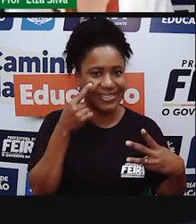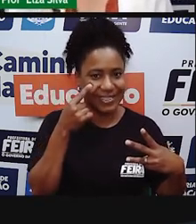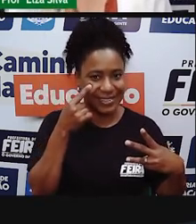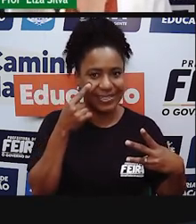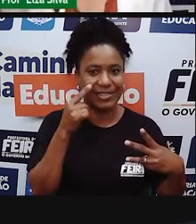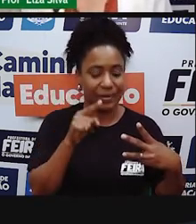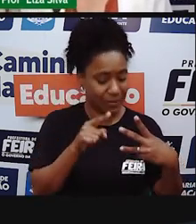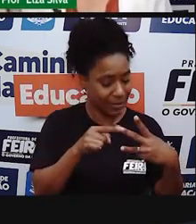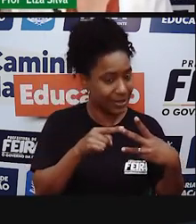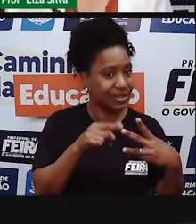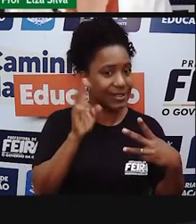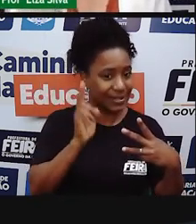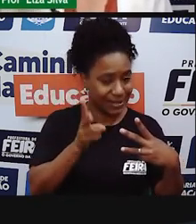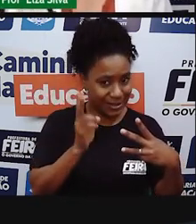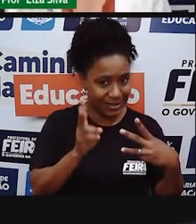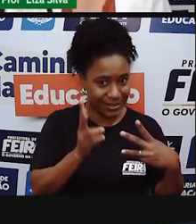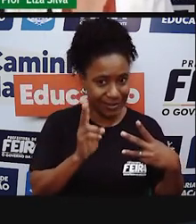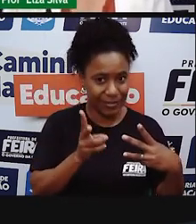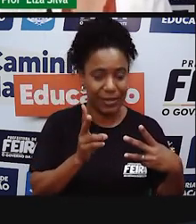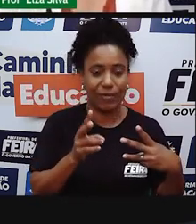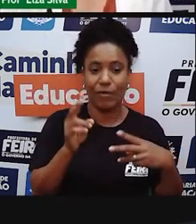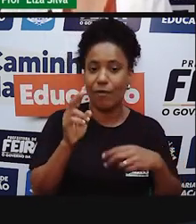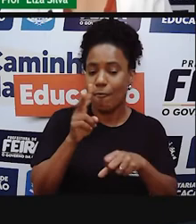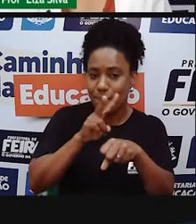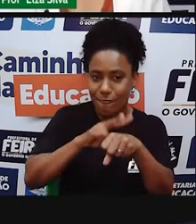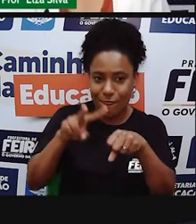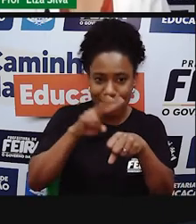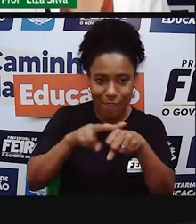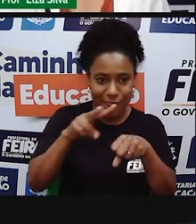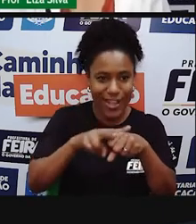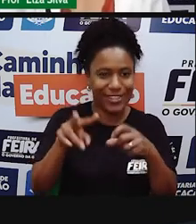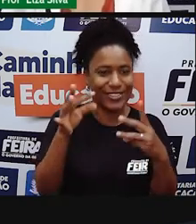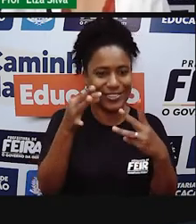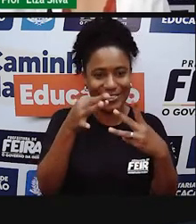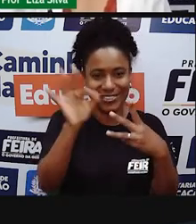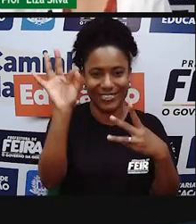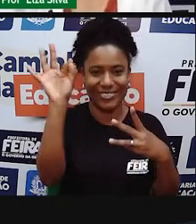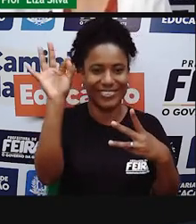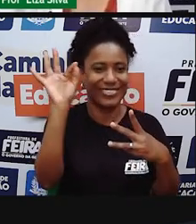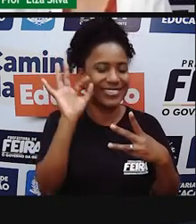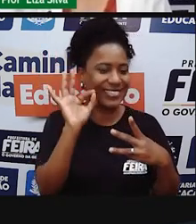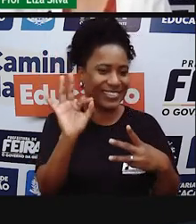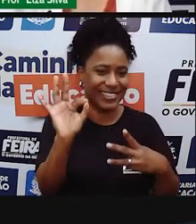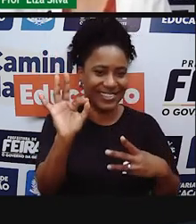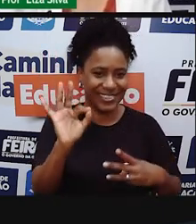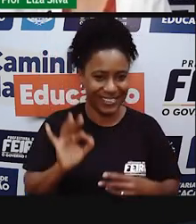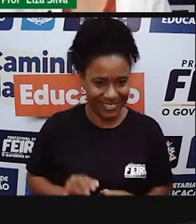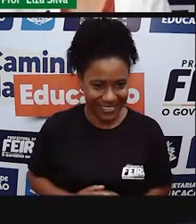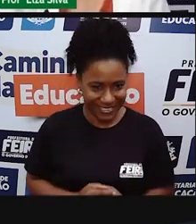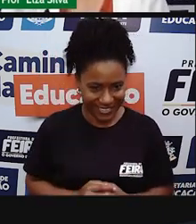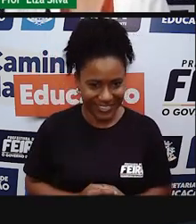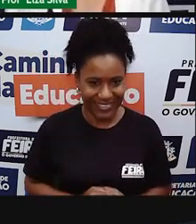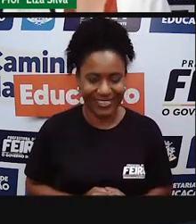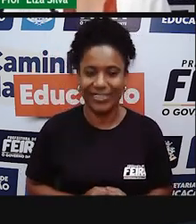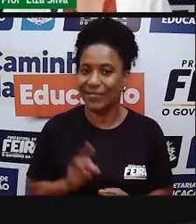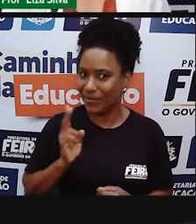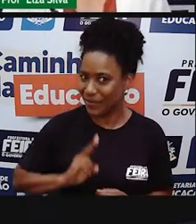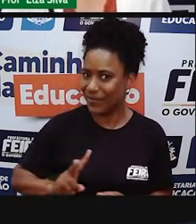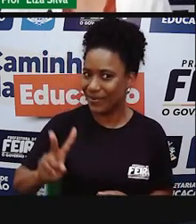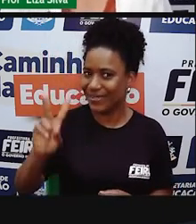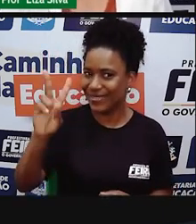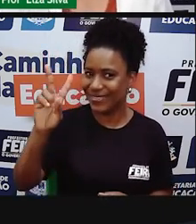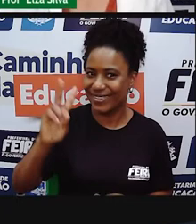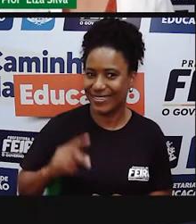Toda vez que a resposta ela for contornada de verde, é porque ela está correta. Ok, students? Let's go. Number